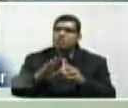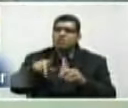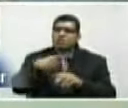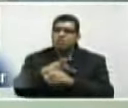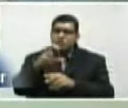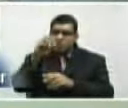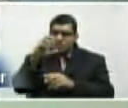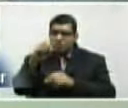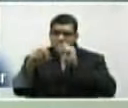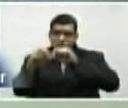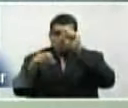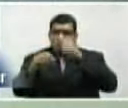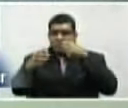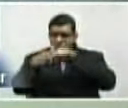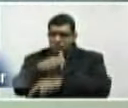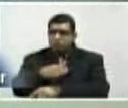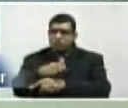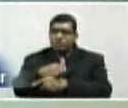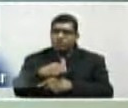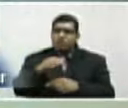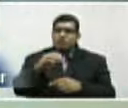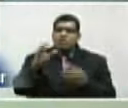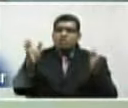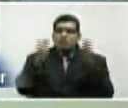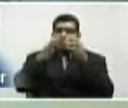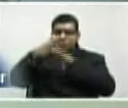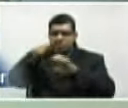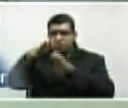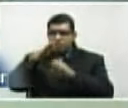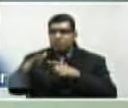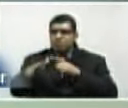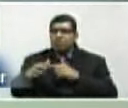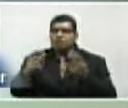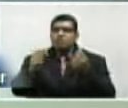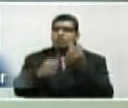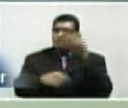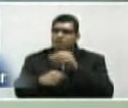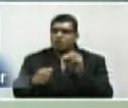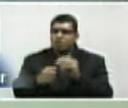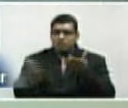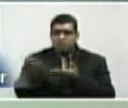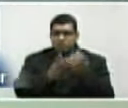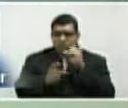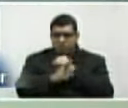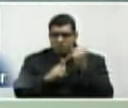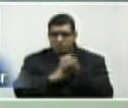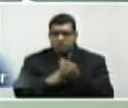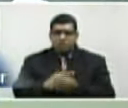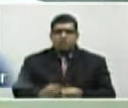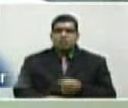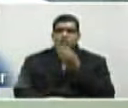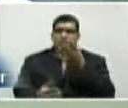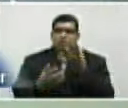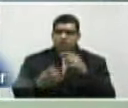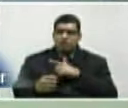outros 50% do fundo da micro e pequena empresa, que é o recurso destinado à ação social. Portanto, o